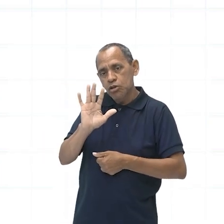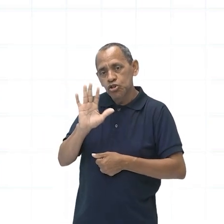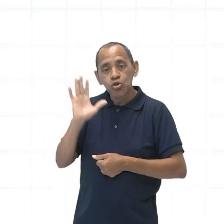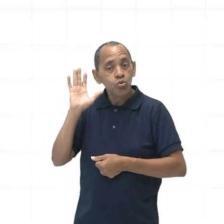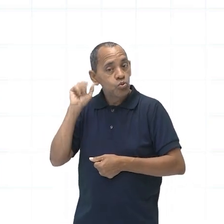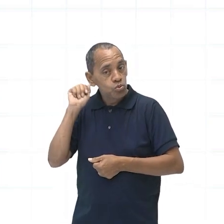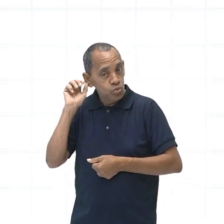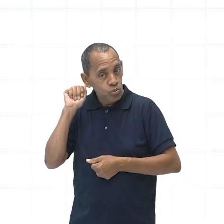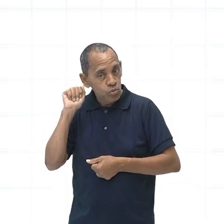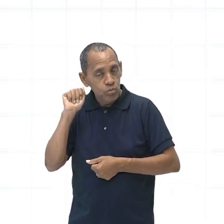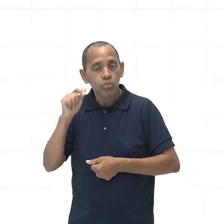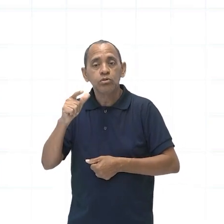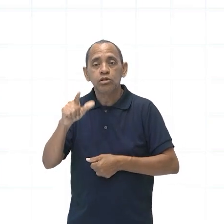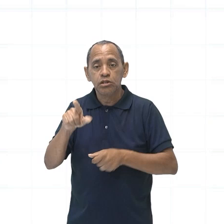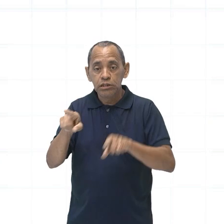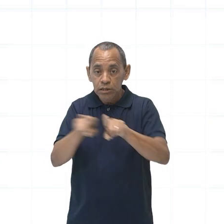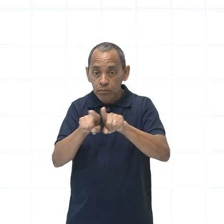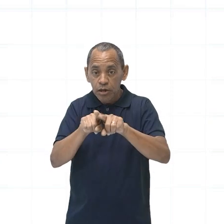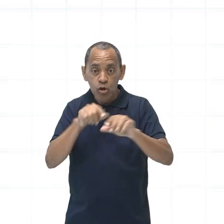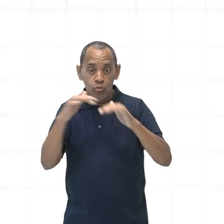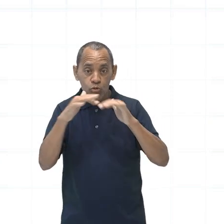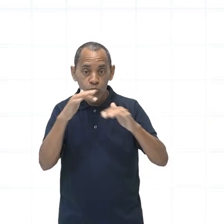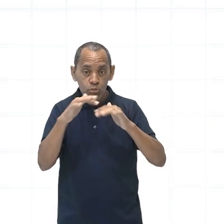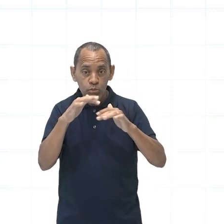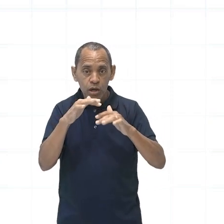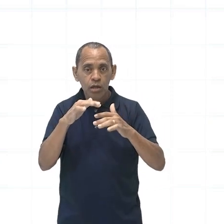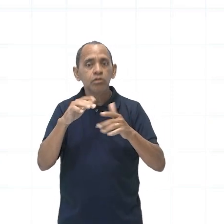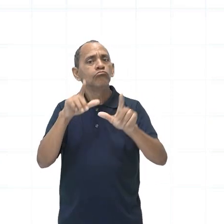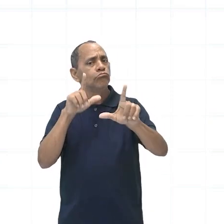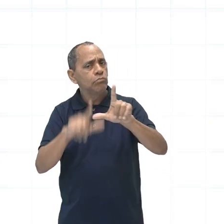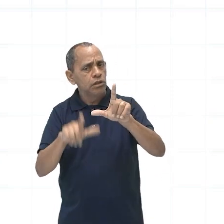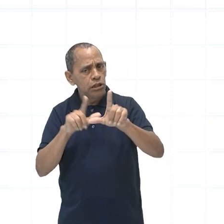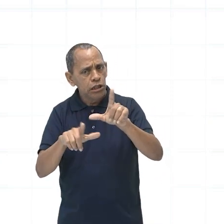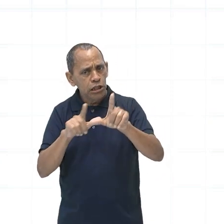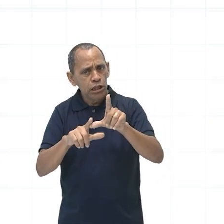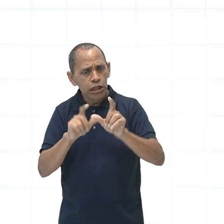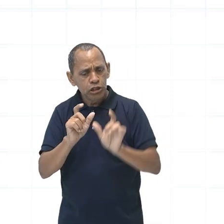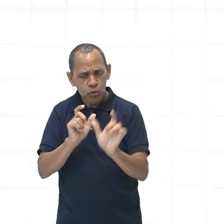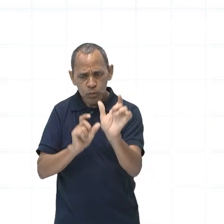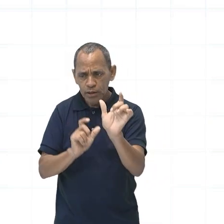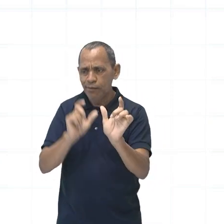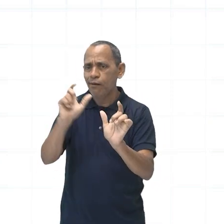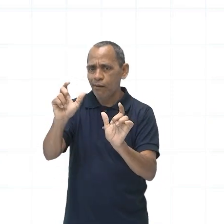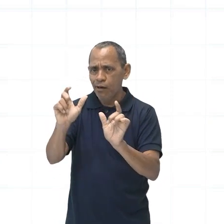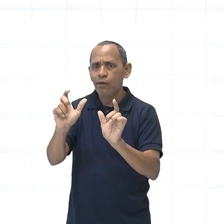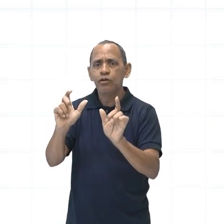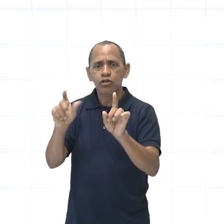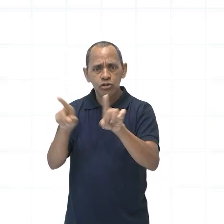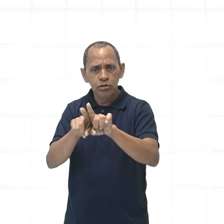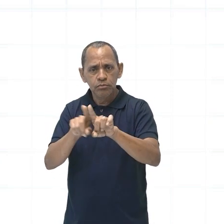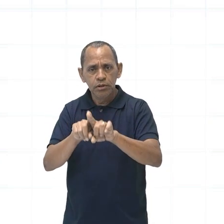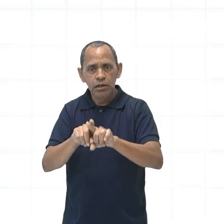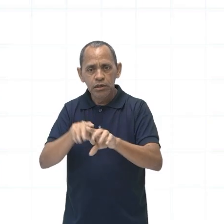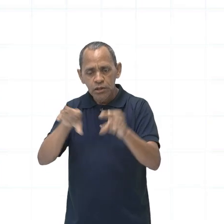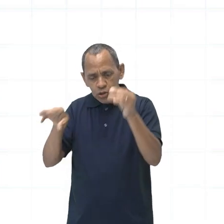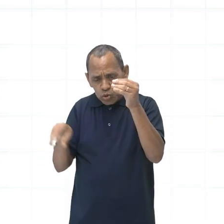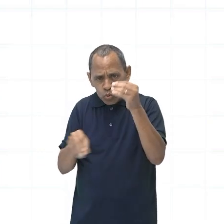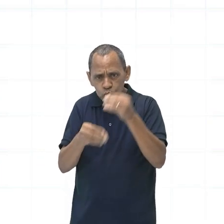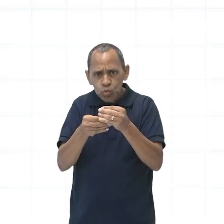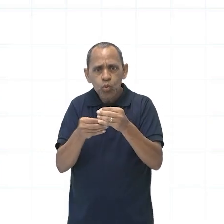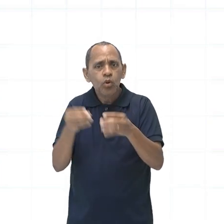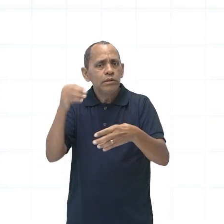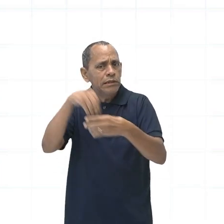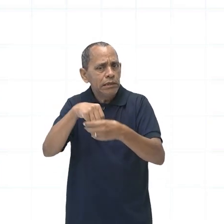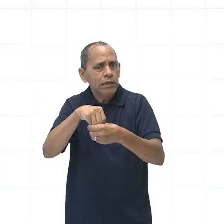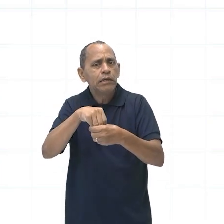temos som, temos movimento, temos letras também, temos palavras escritas também, tudo isso muito